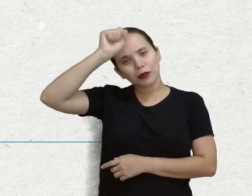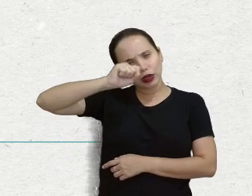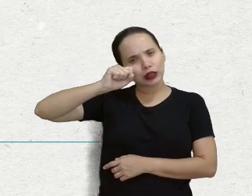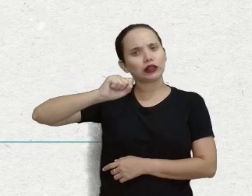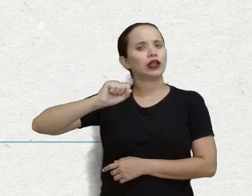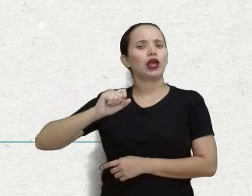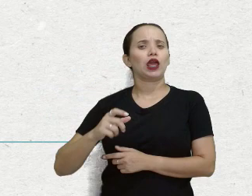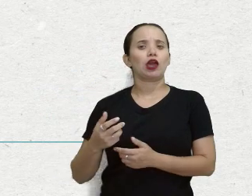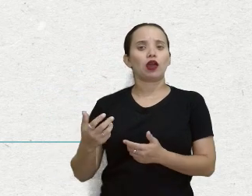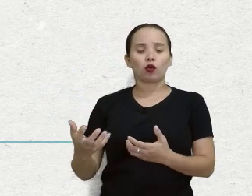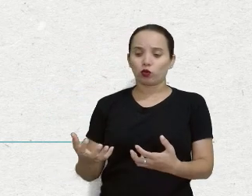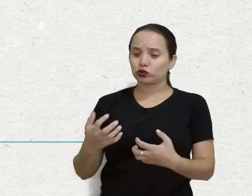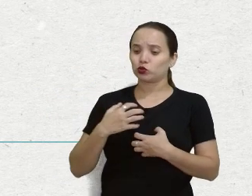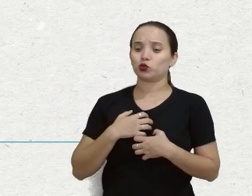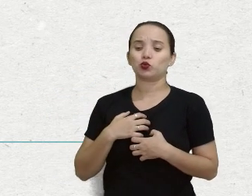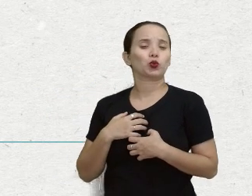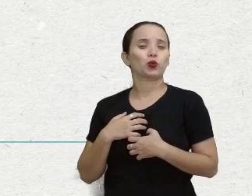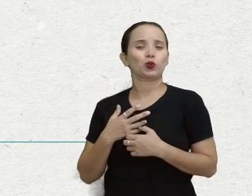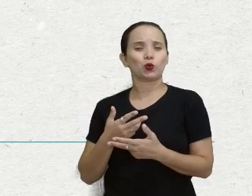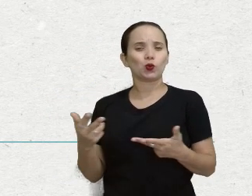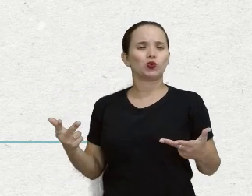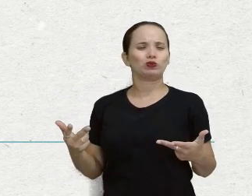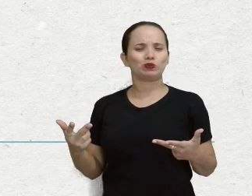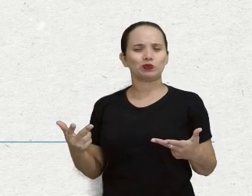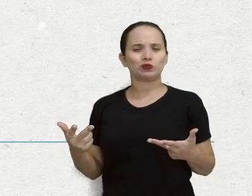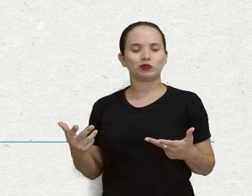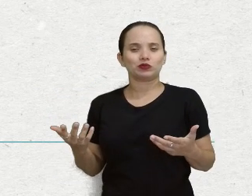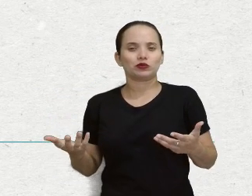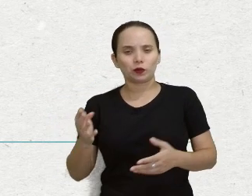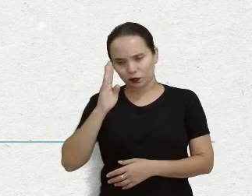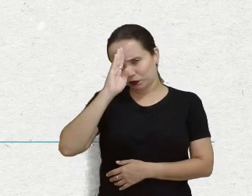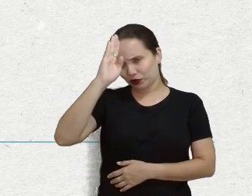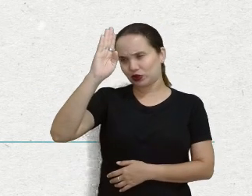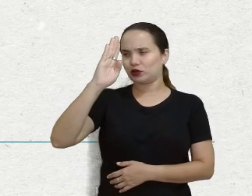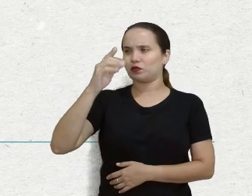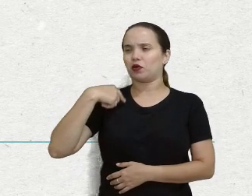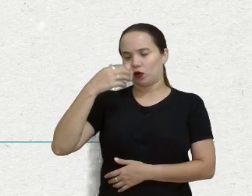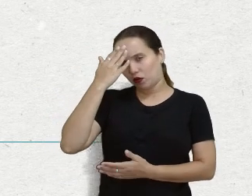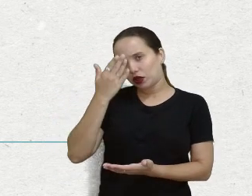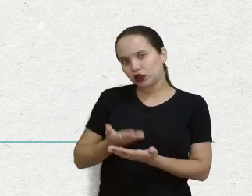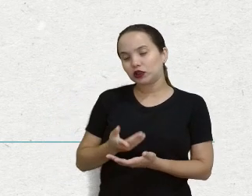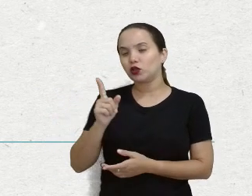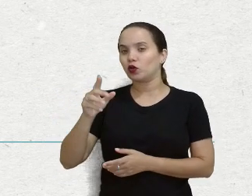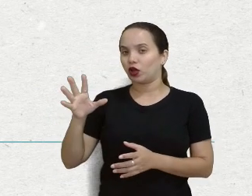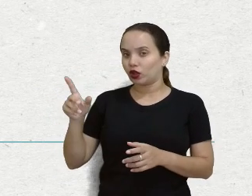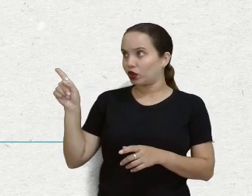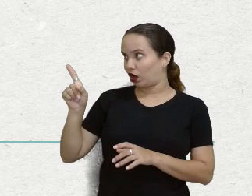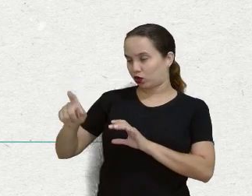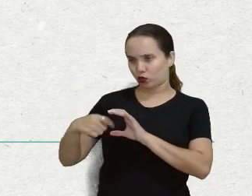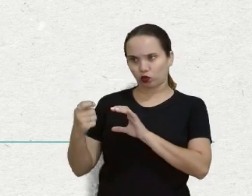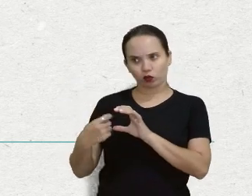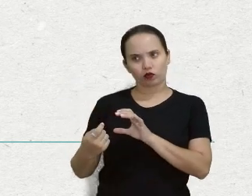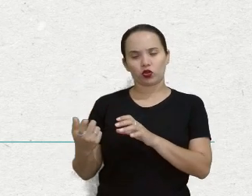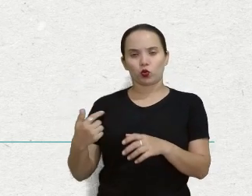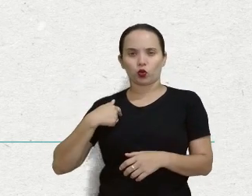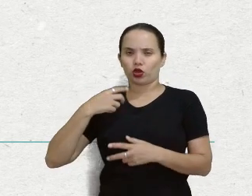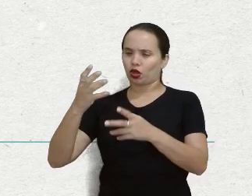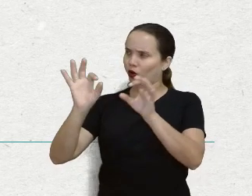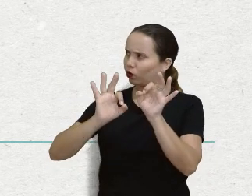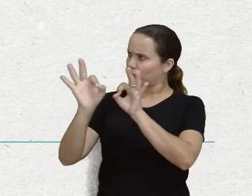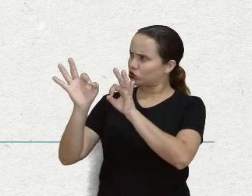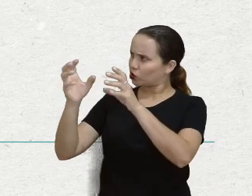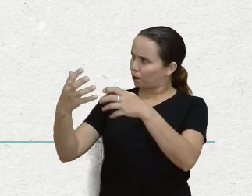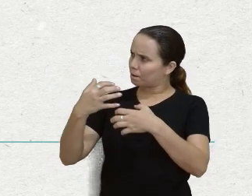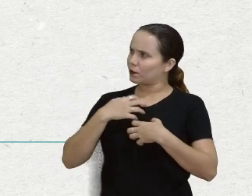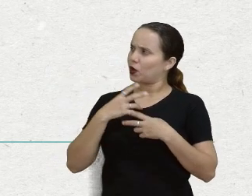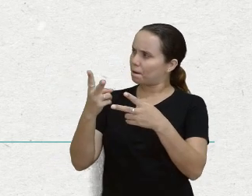as situações. Então, eu acho que o principal ponto da inteligência emocional nesse vídeo, pelo menos que chega para mim, é